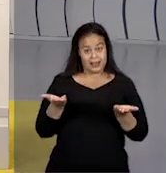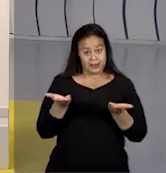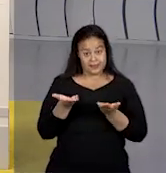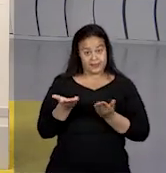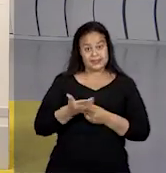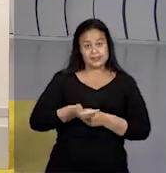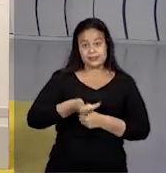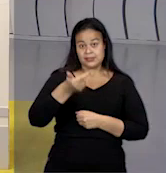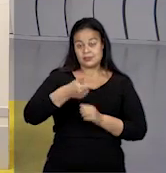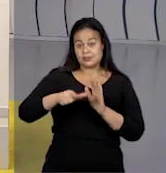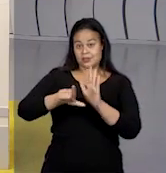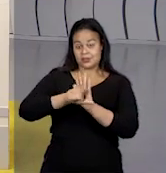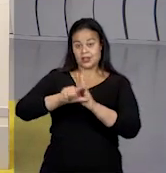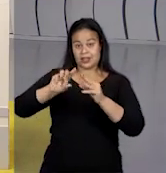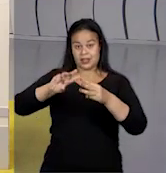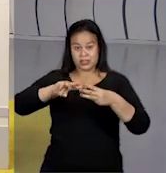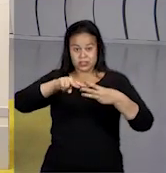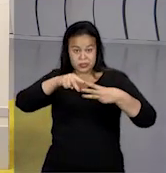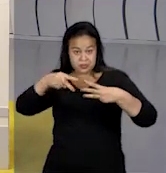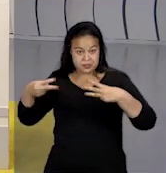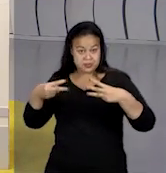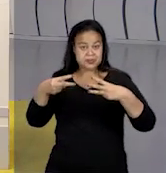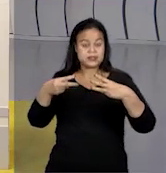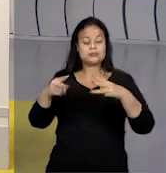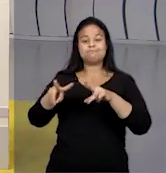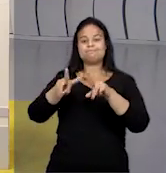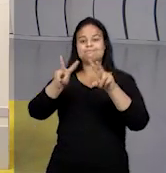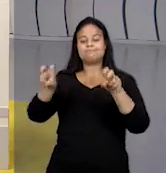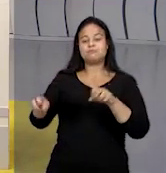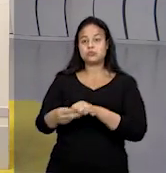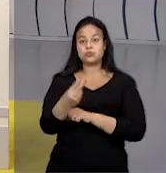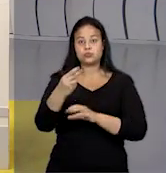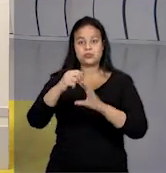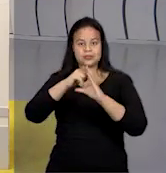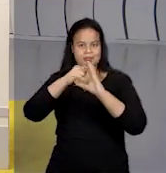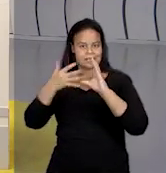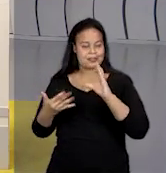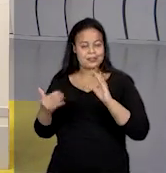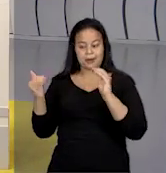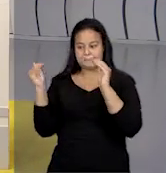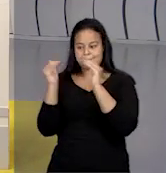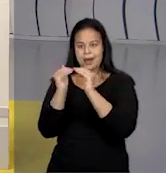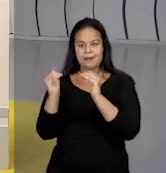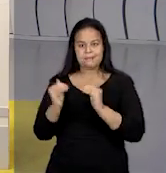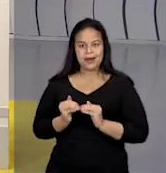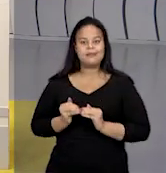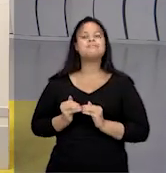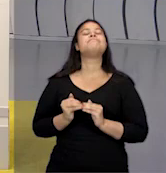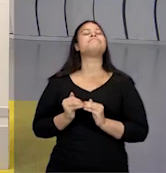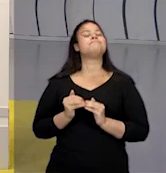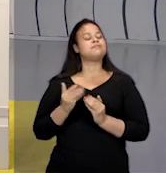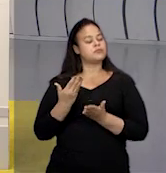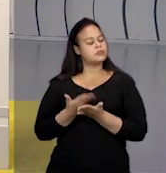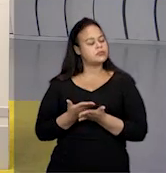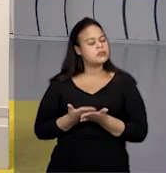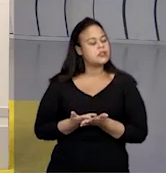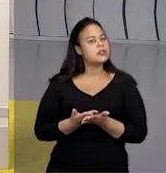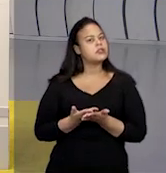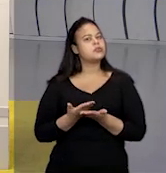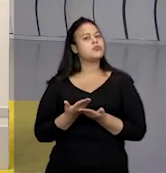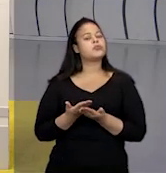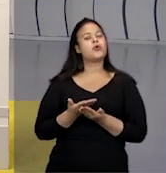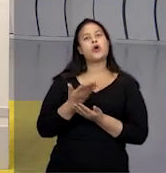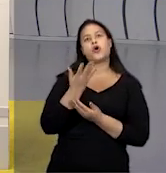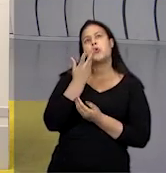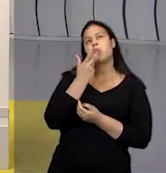nós vimos que vai ser abordado duas características simultâneas. Poderia ter estudado aí, por exemplo, a cor